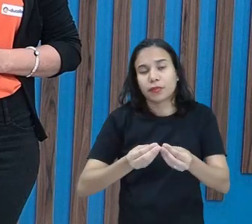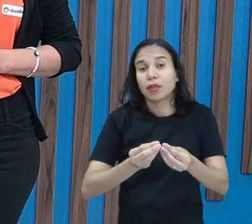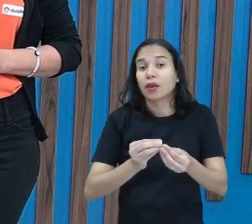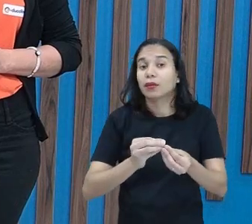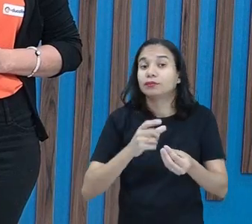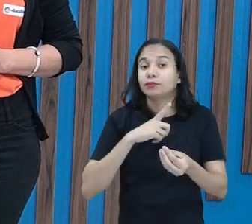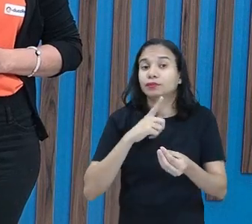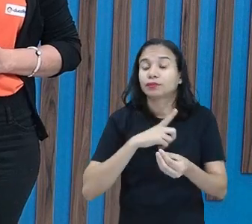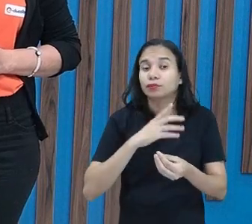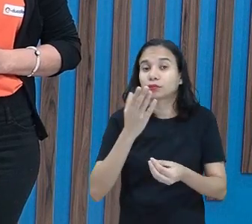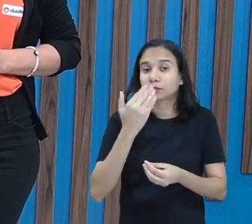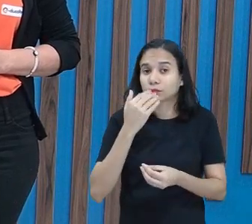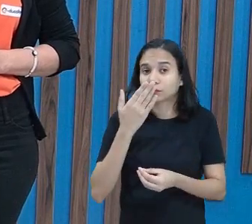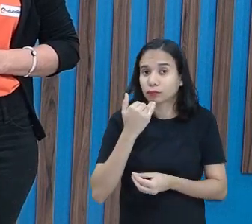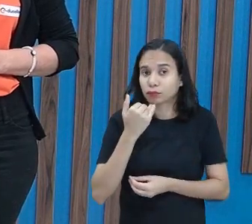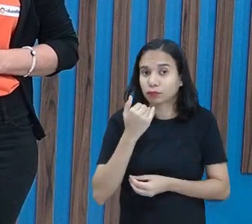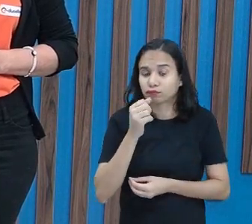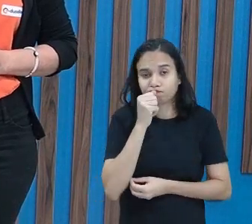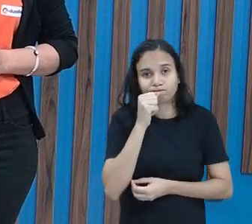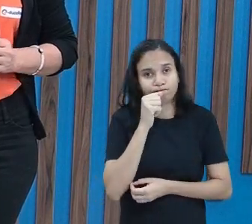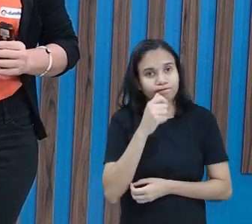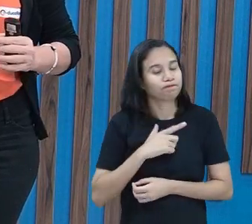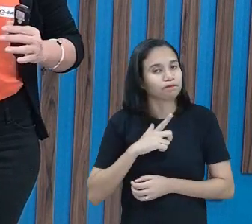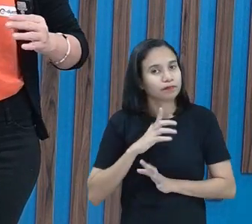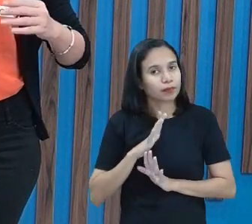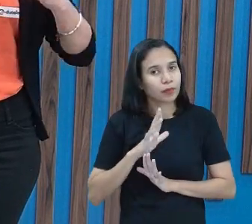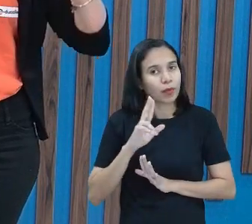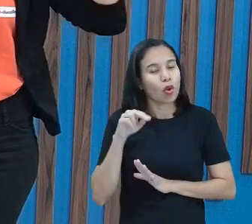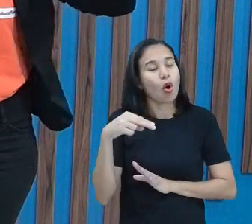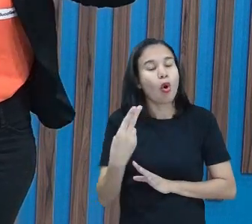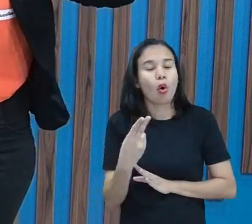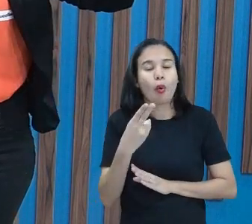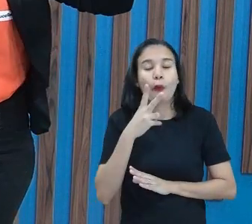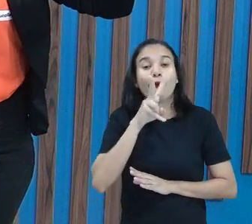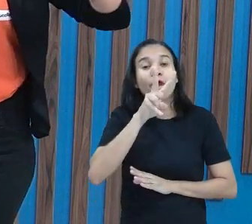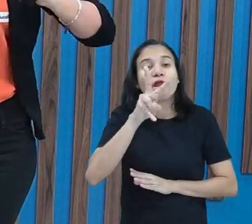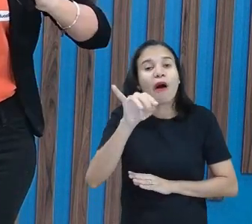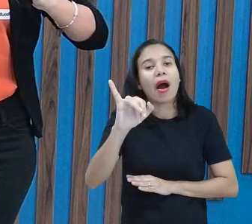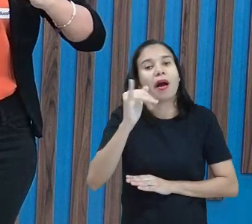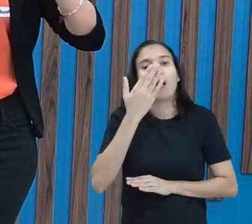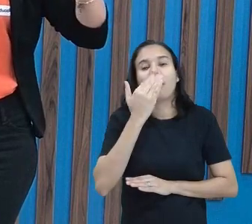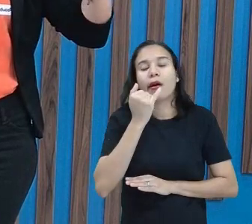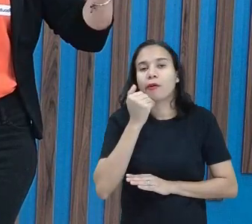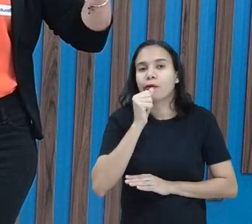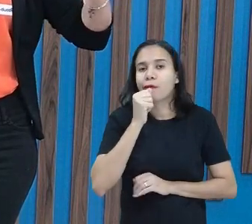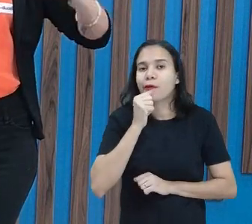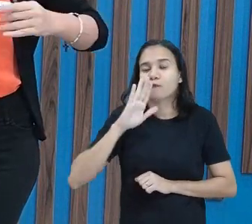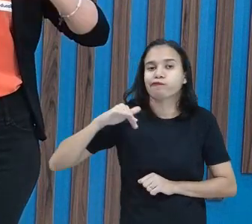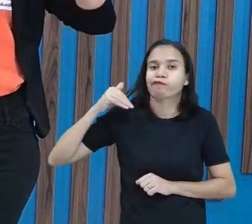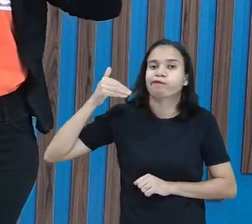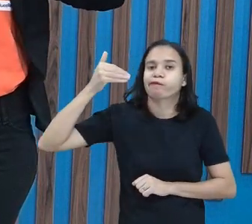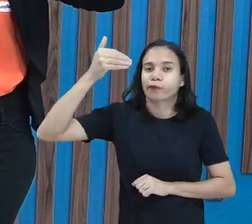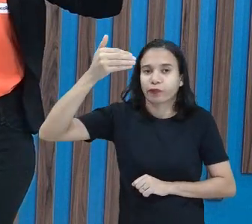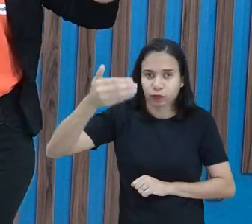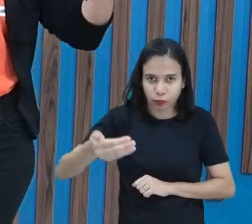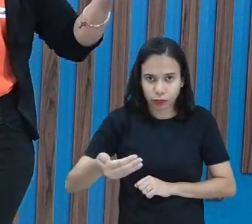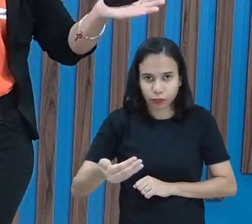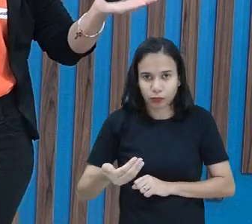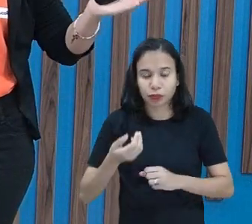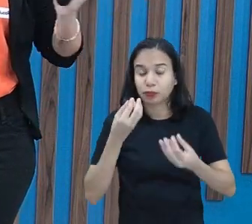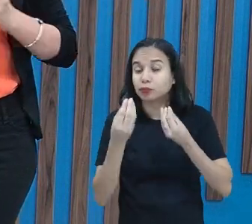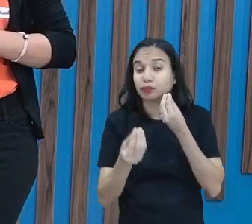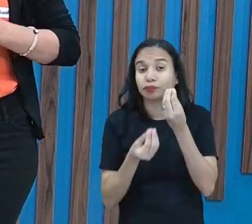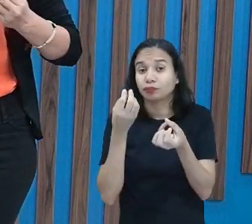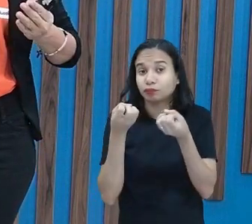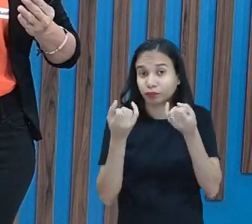bolo já, segunda-feira, que nem chegou, ou eles comerão, ainda irão comer. Eles comerão. Como é que eu